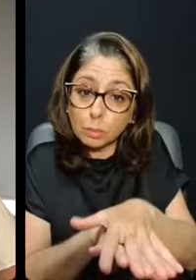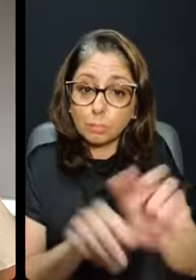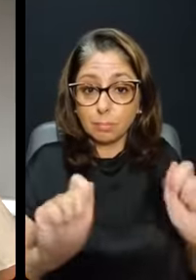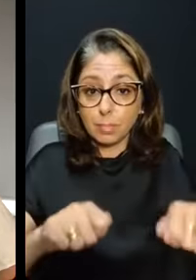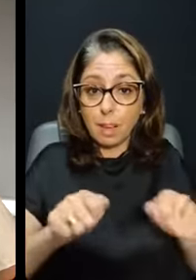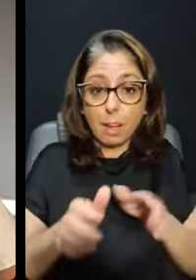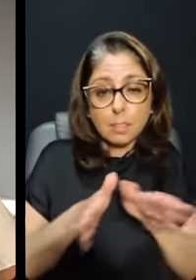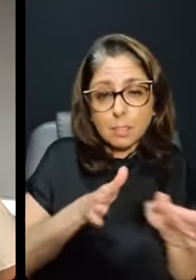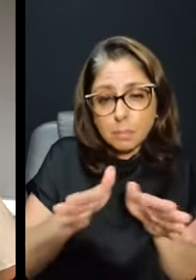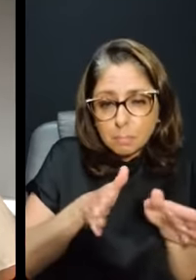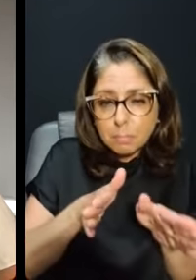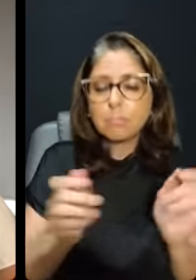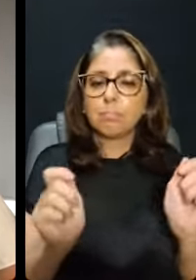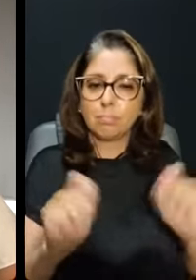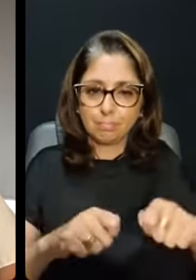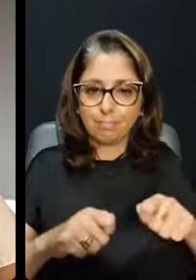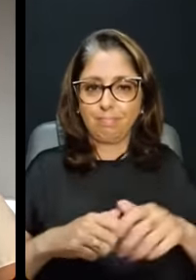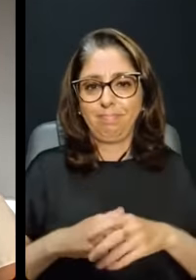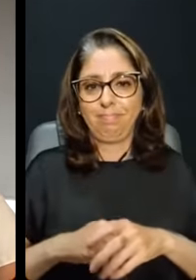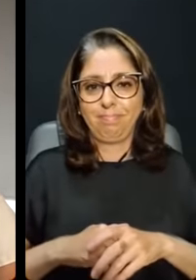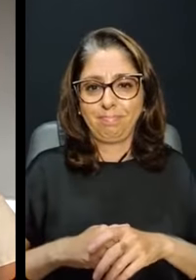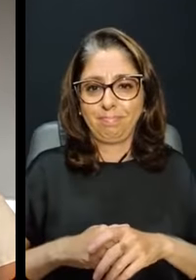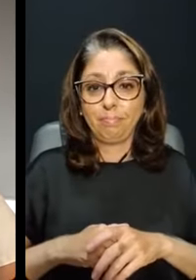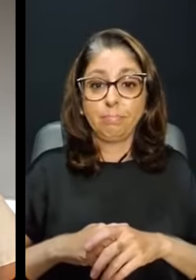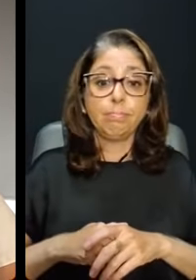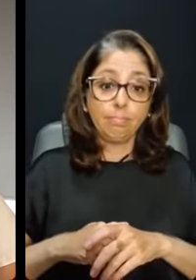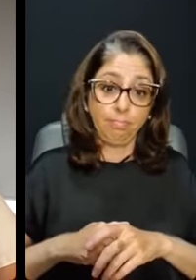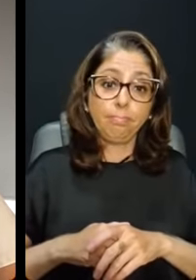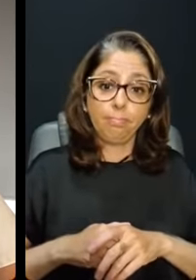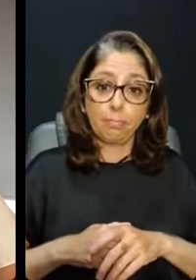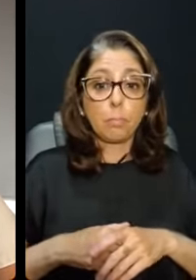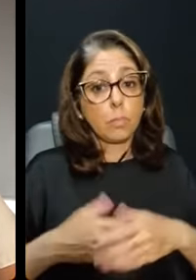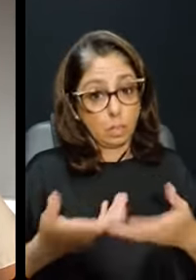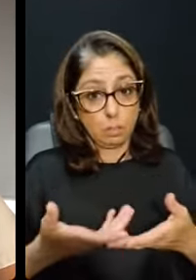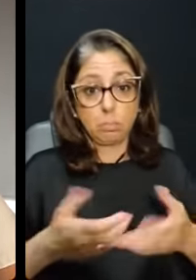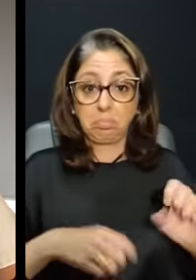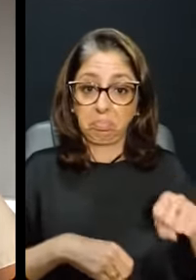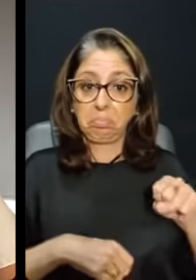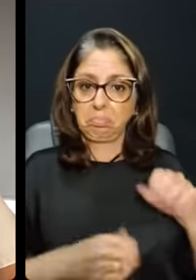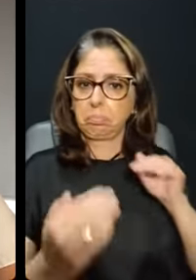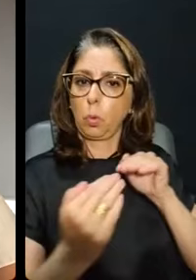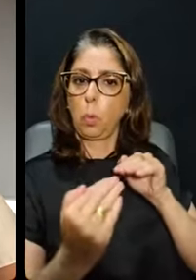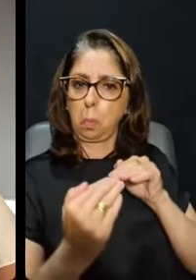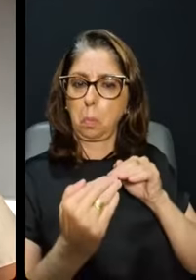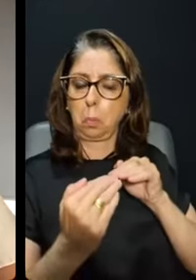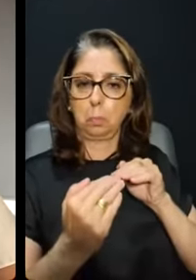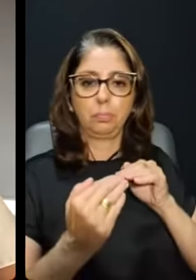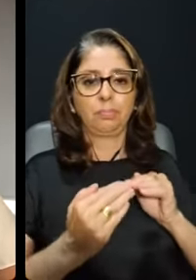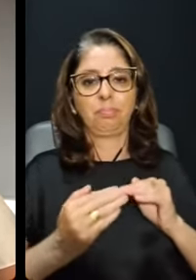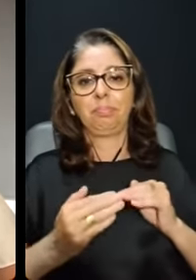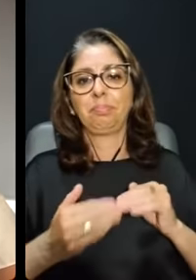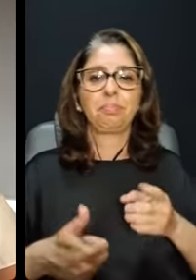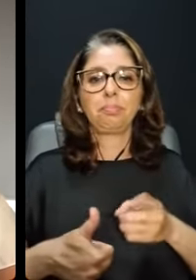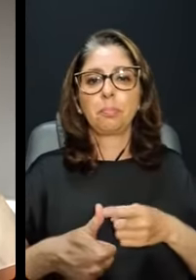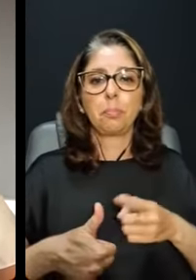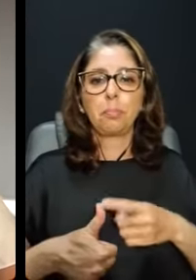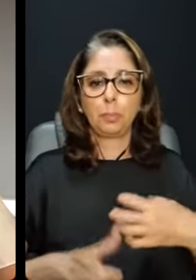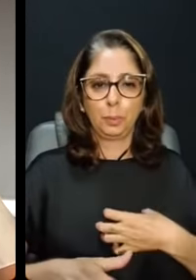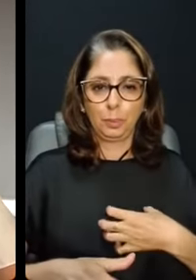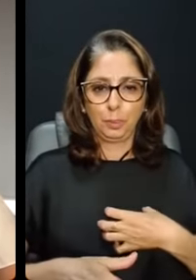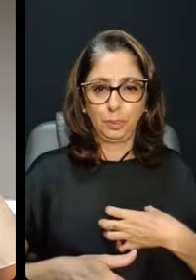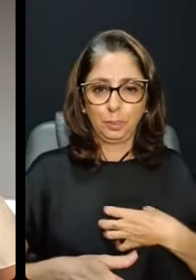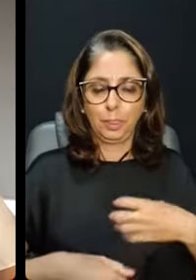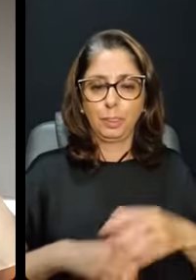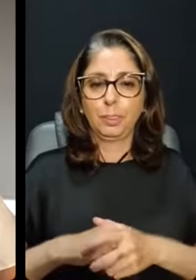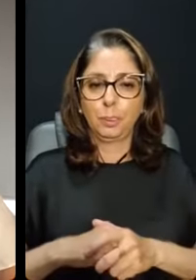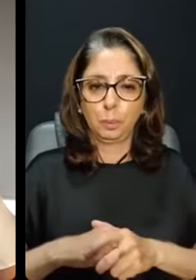roda ainda, né? Eu acho que esse é o primeiro passo, assim. Eu percebo que muito se fala, né, sobre hoje, sobre o